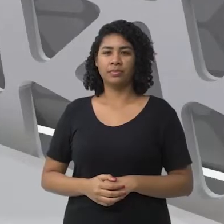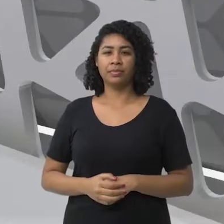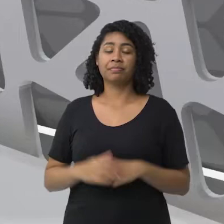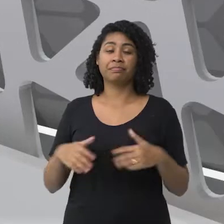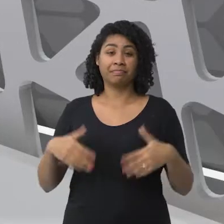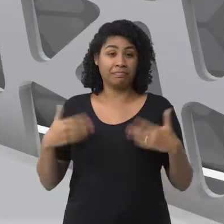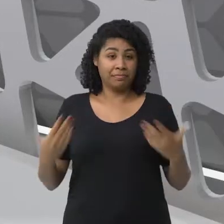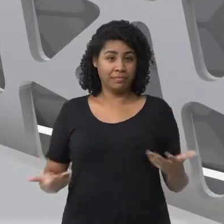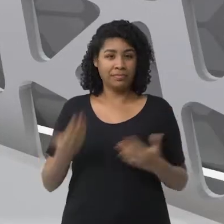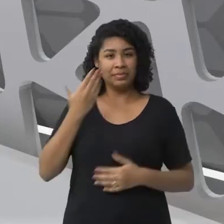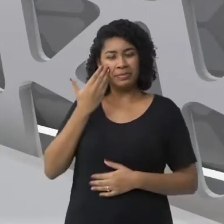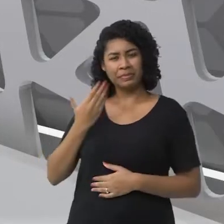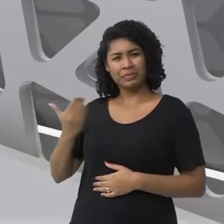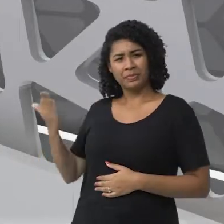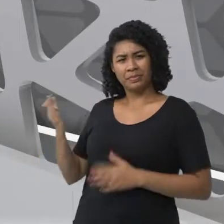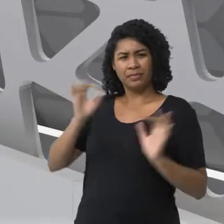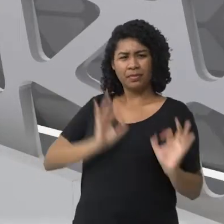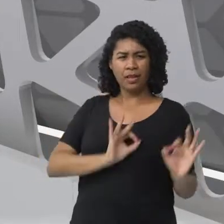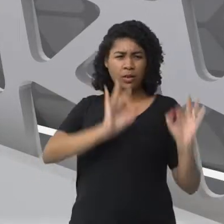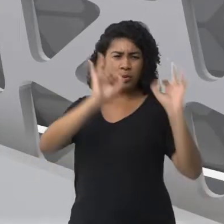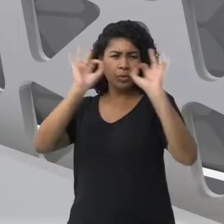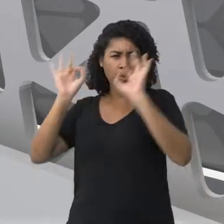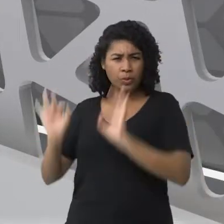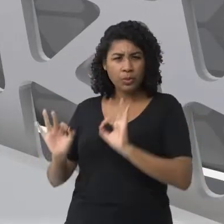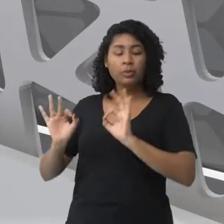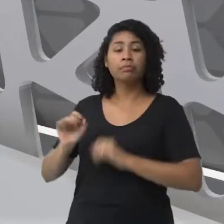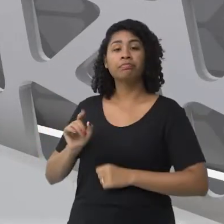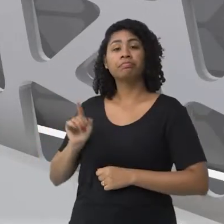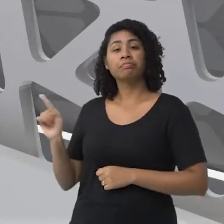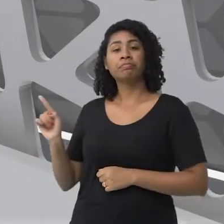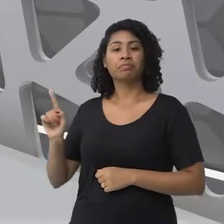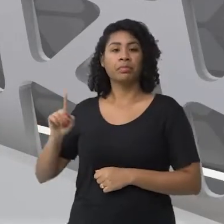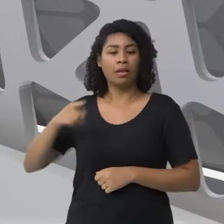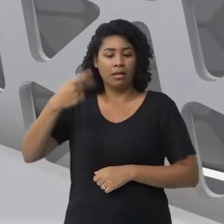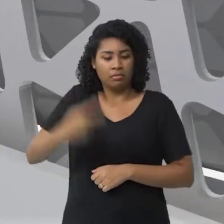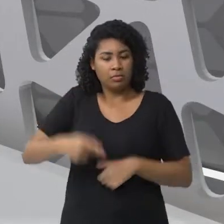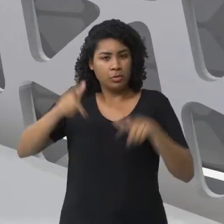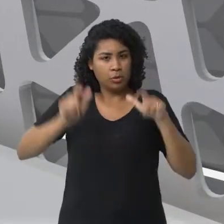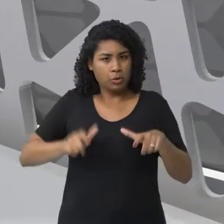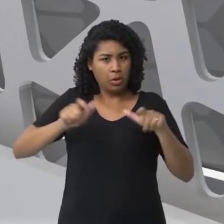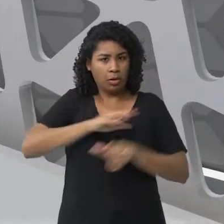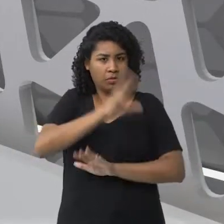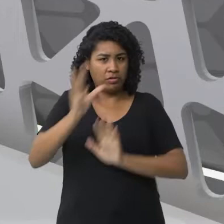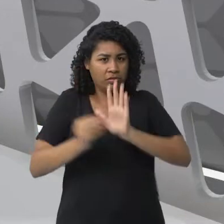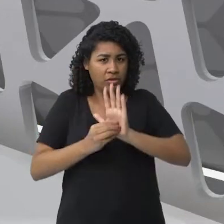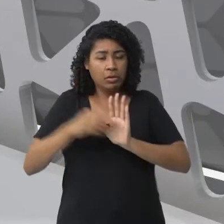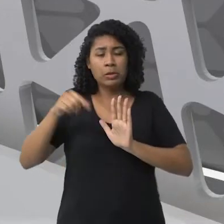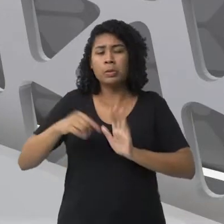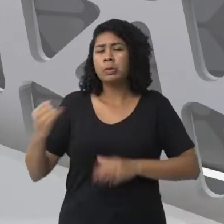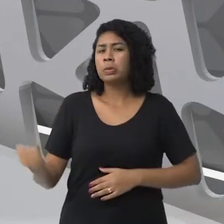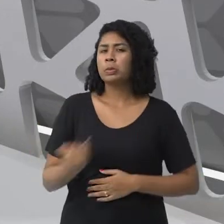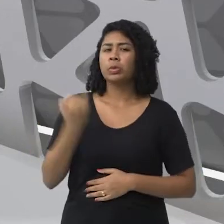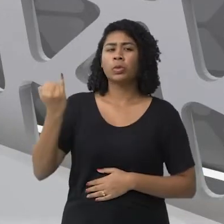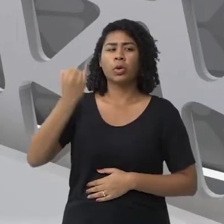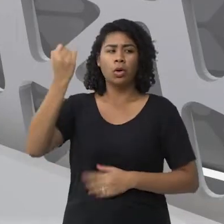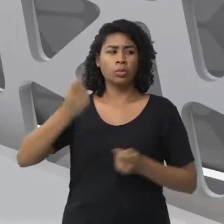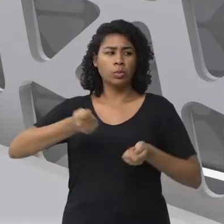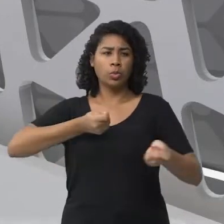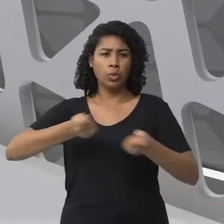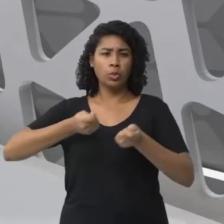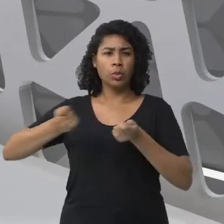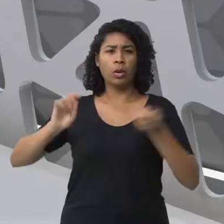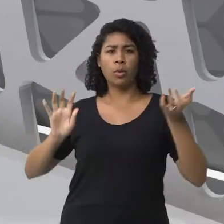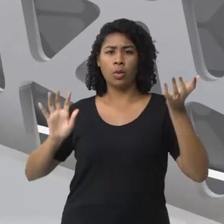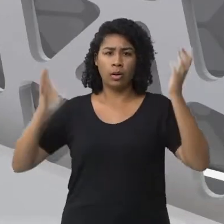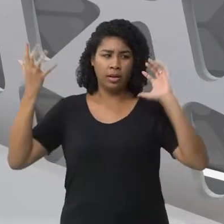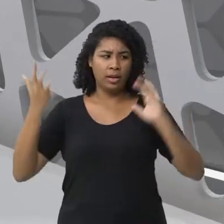Então, como a gente conseguiu agora assistir com a professora Roberta, a nossa floresta amazônica ela é muito importante para a regulação do clima,